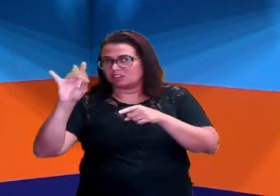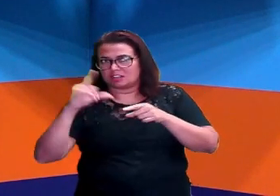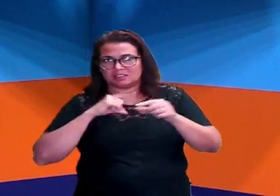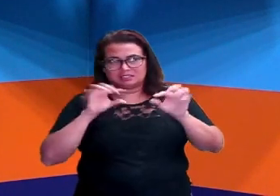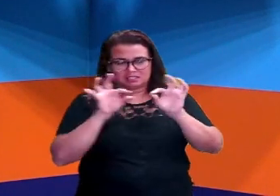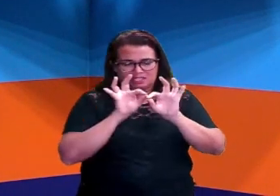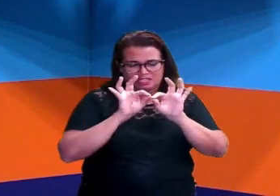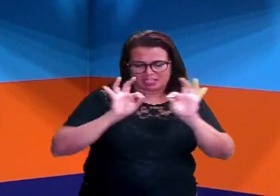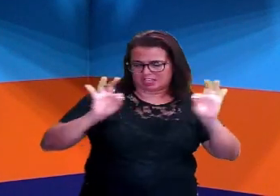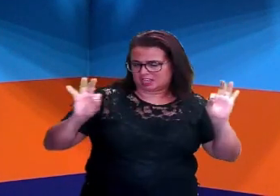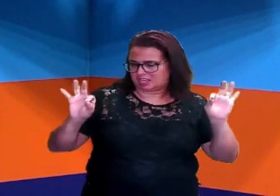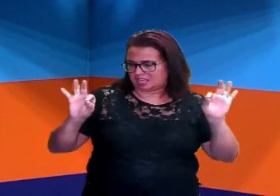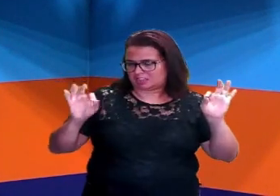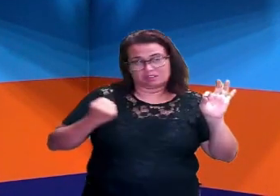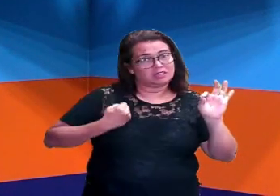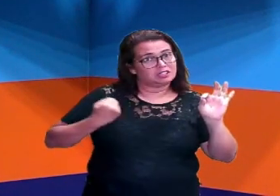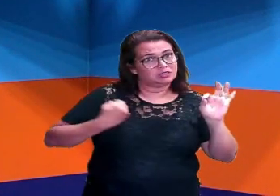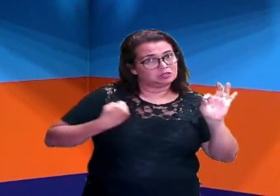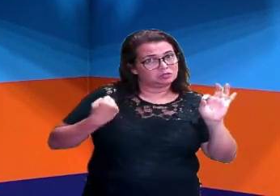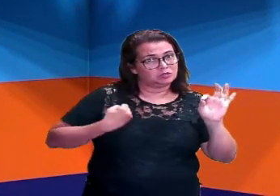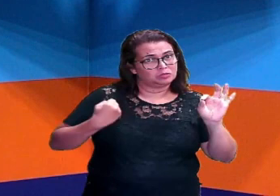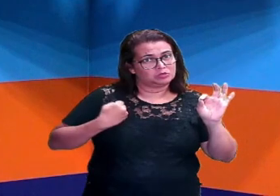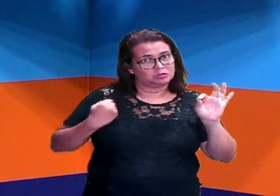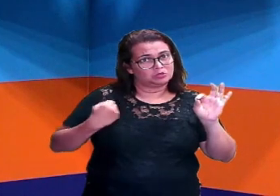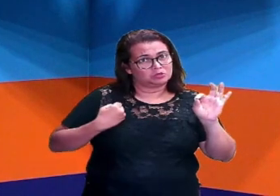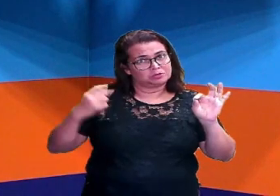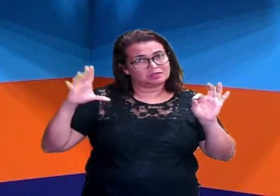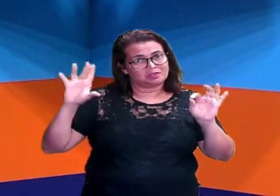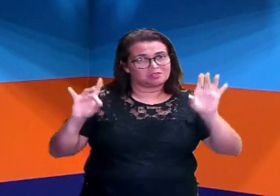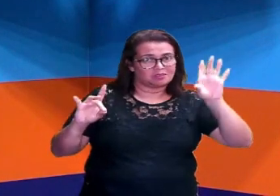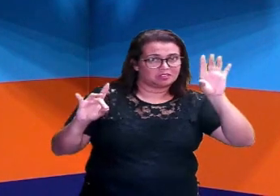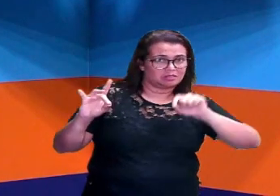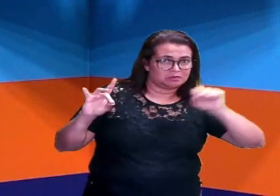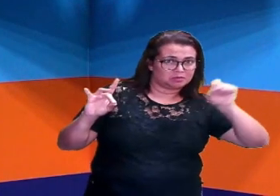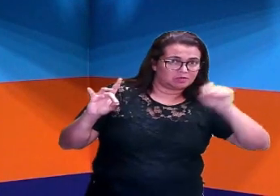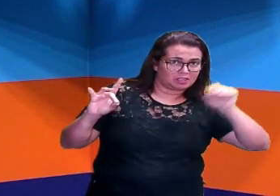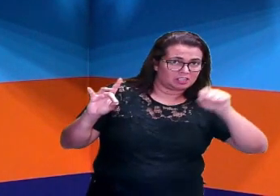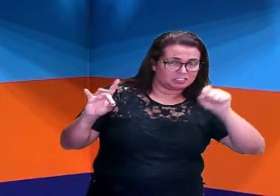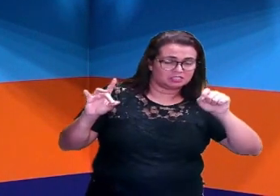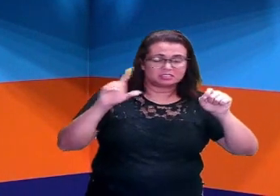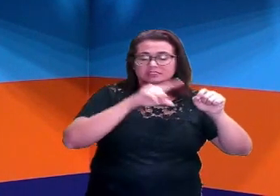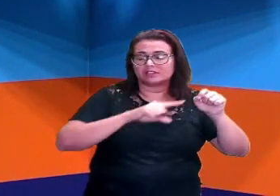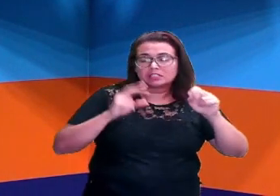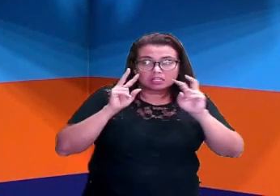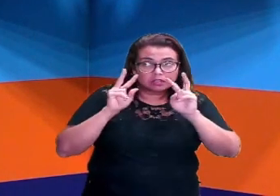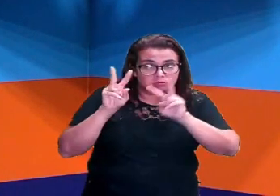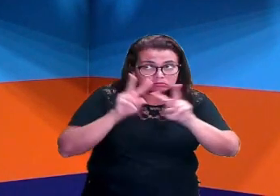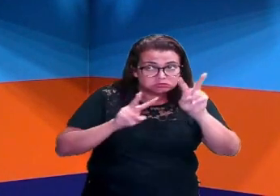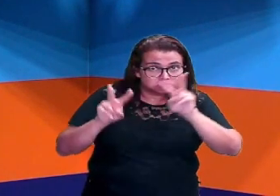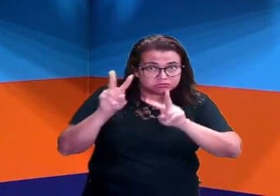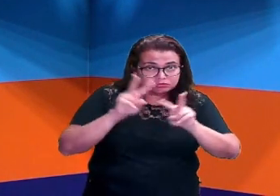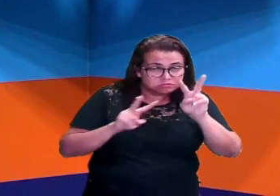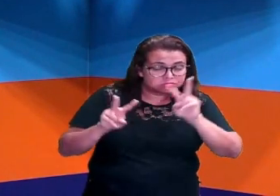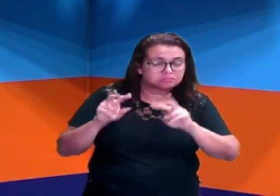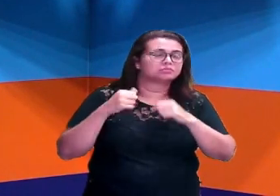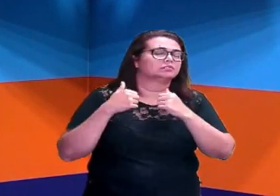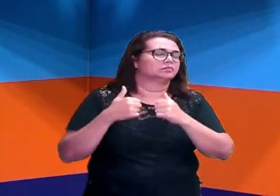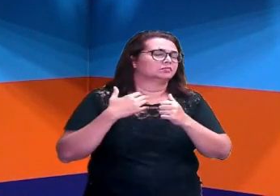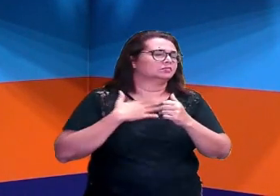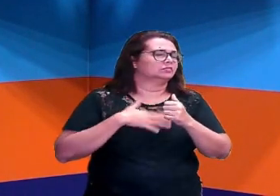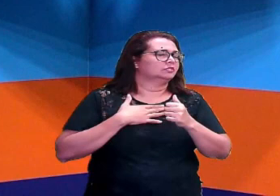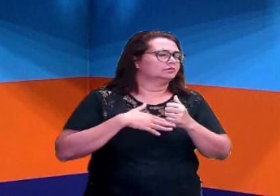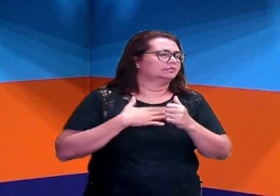régua está indicando aí alguma medida em relação à cola, em relação à borracha. Vão analisando com calma e tranquilidade. Vamos